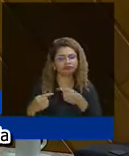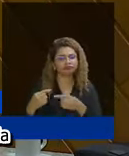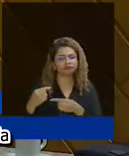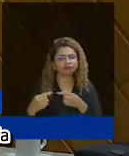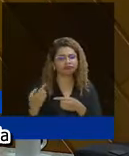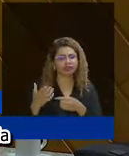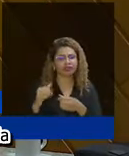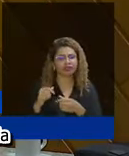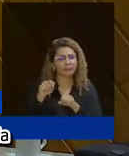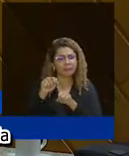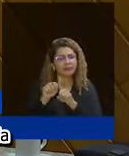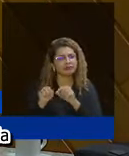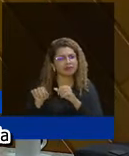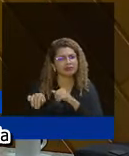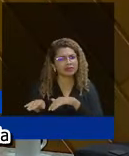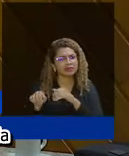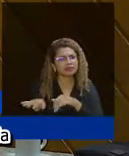não no dia das eleições.